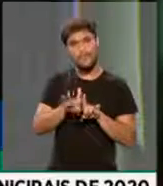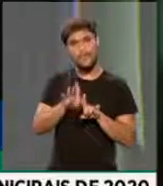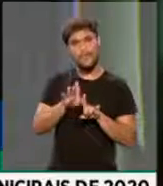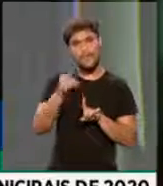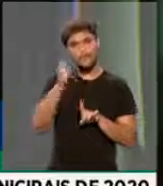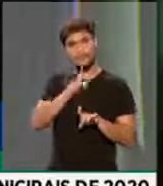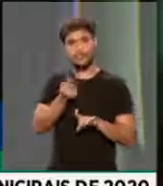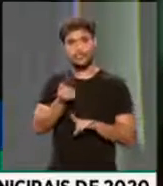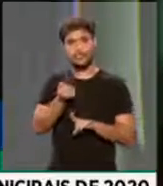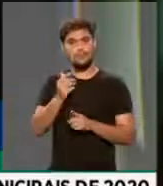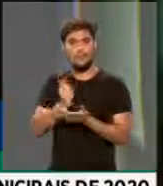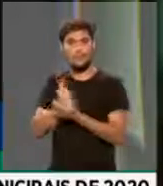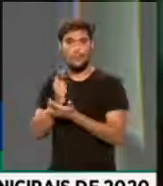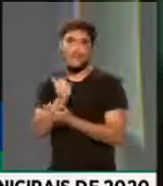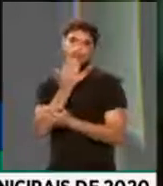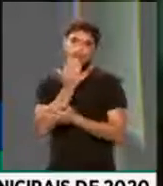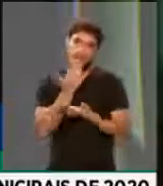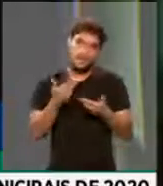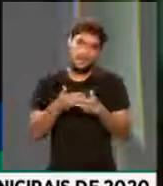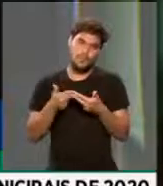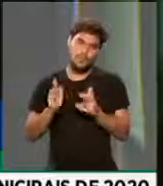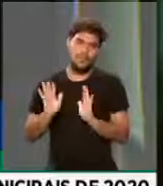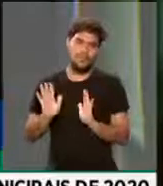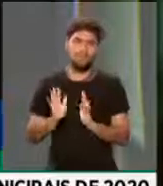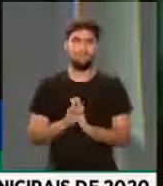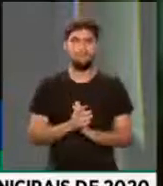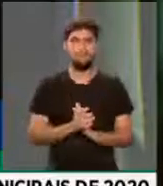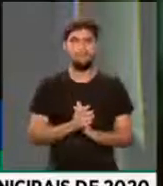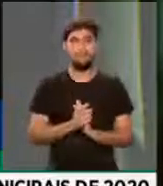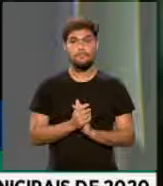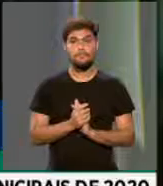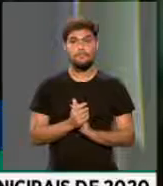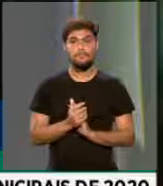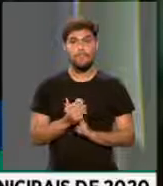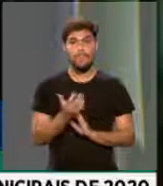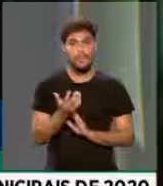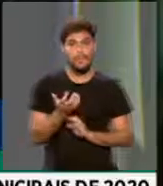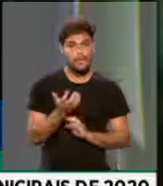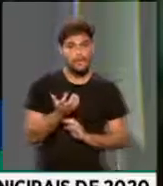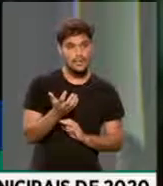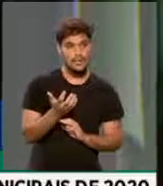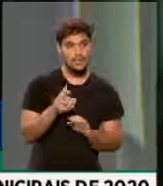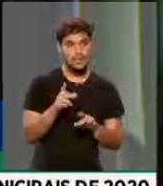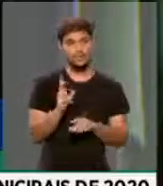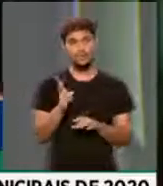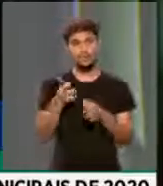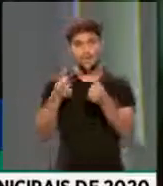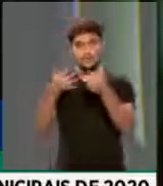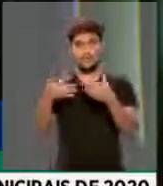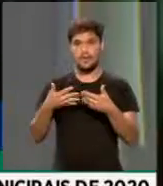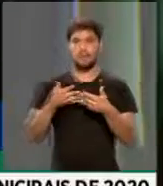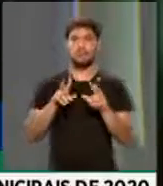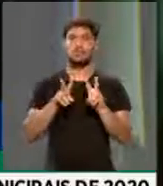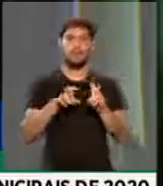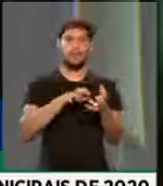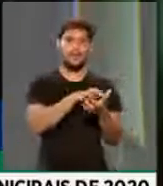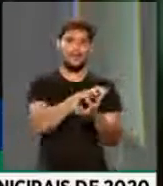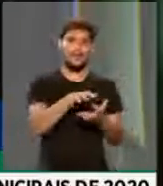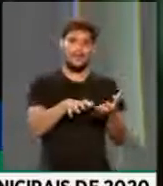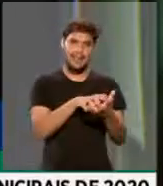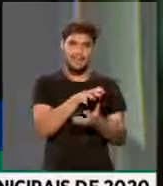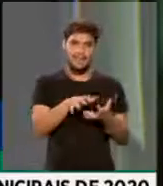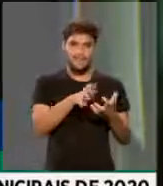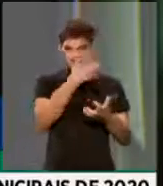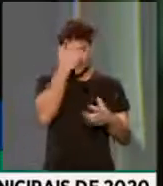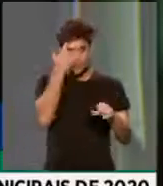necessidades básicas. Eu queria terminar tratando desse tema que é a greve dos entregadores de